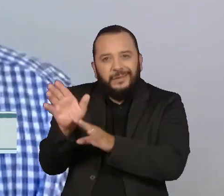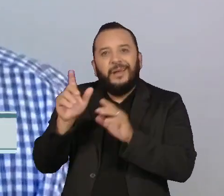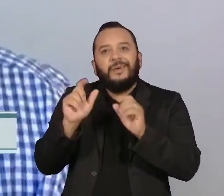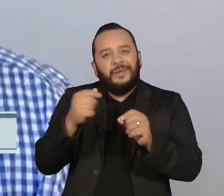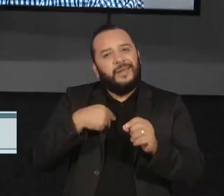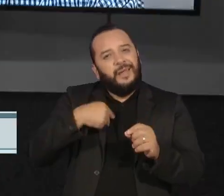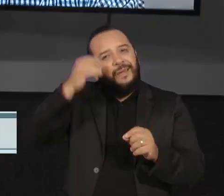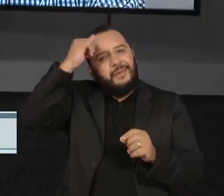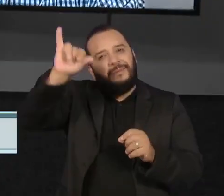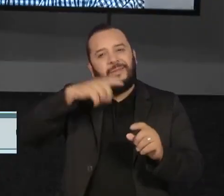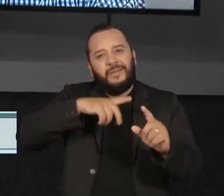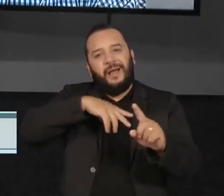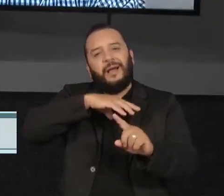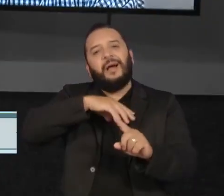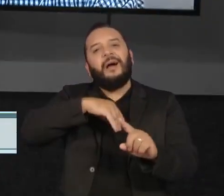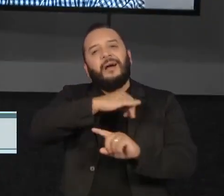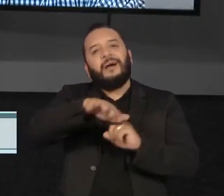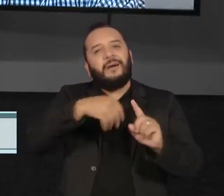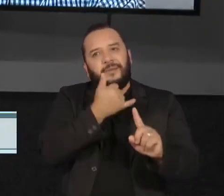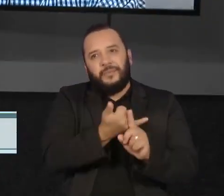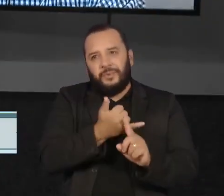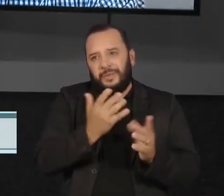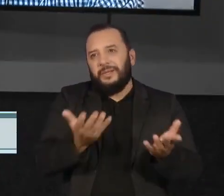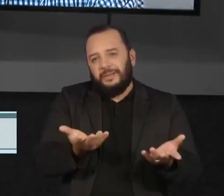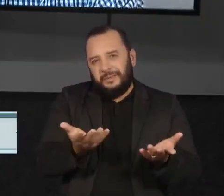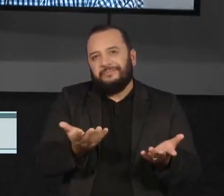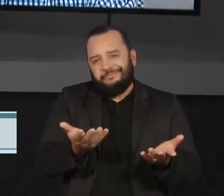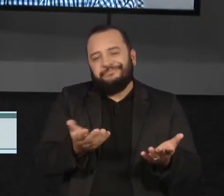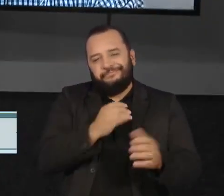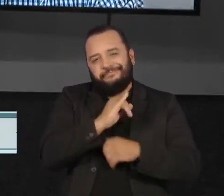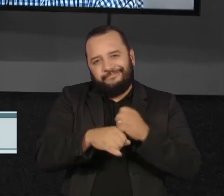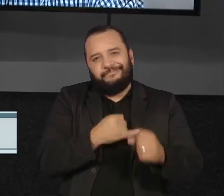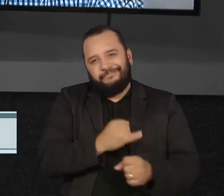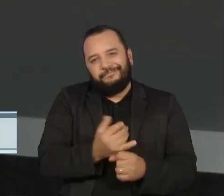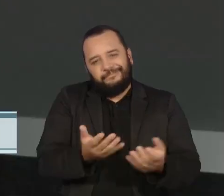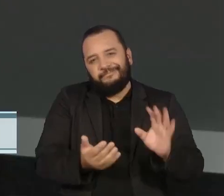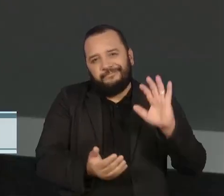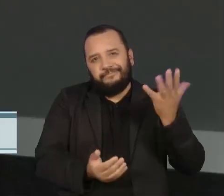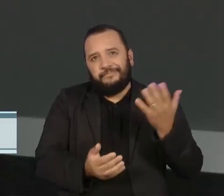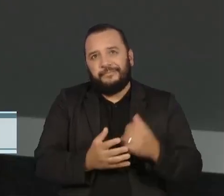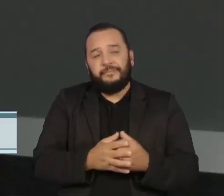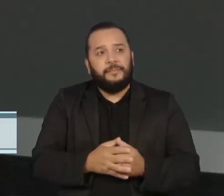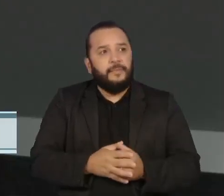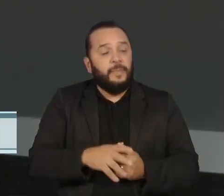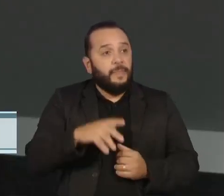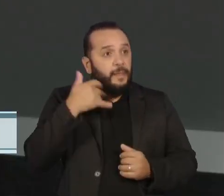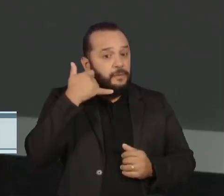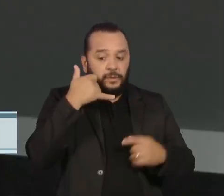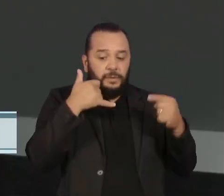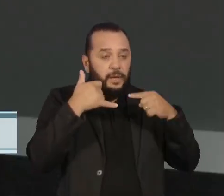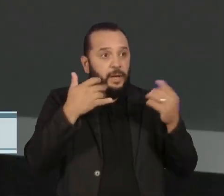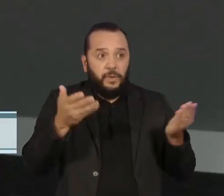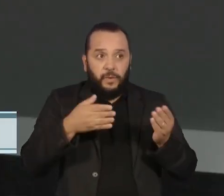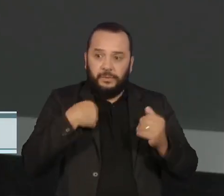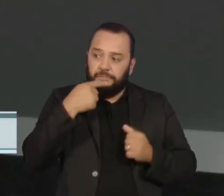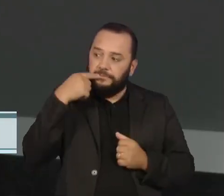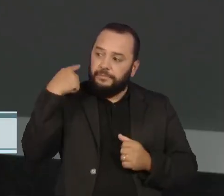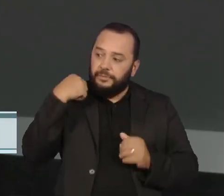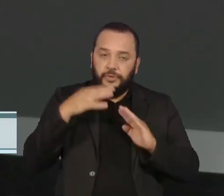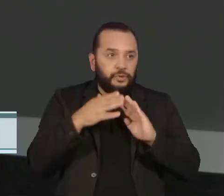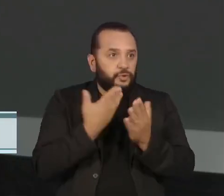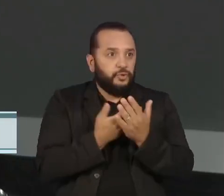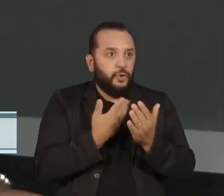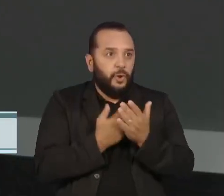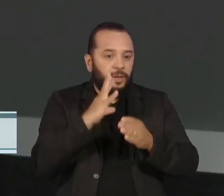certos malefícios, conforme se tem aqui, sendo o cyberbullying um deles. E o celular foi proibido agora, né,